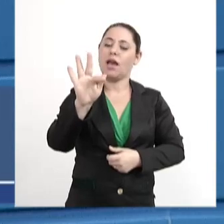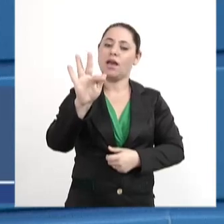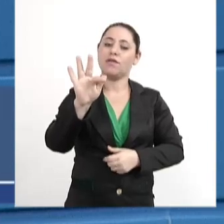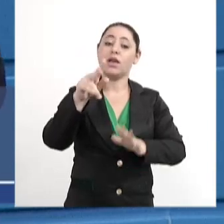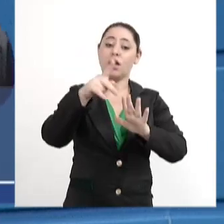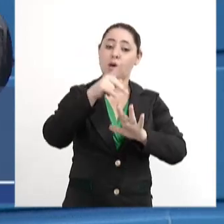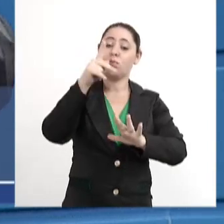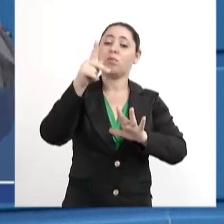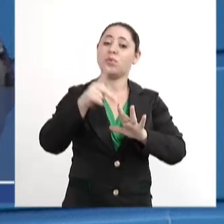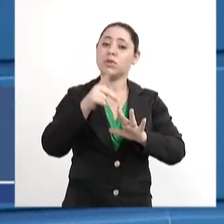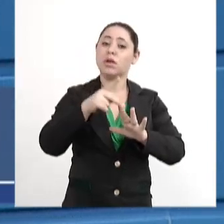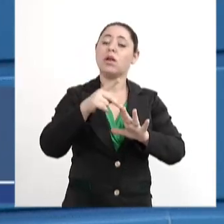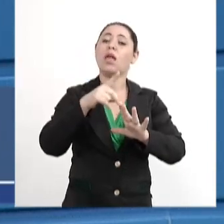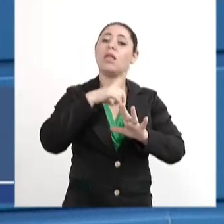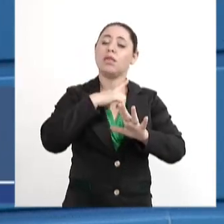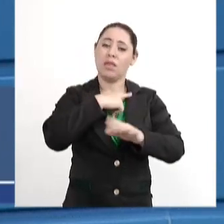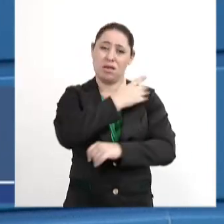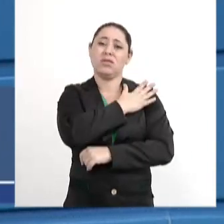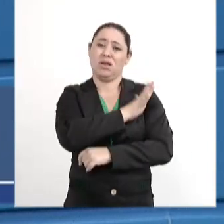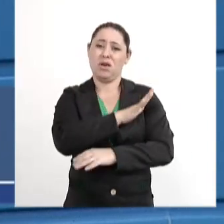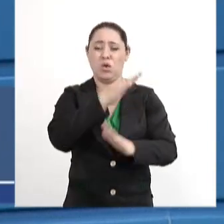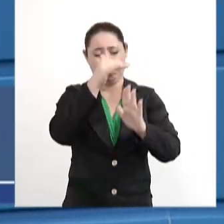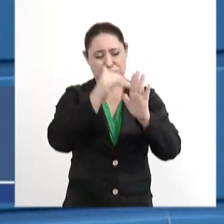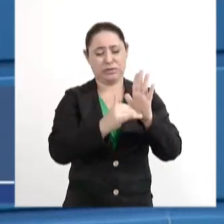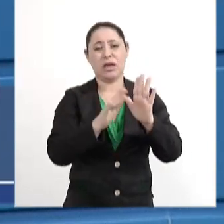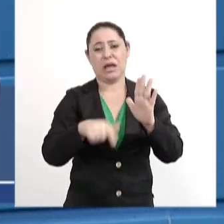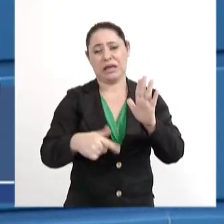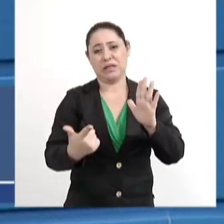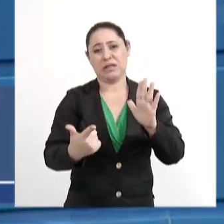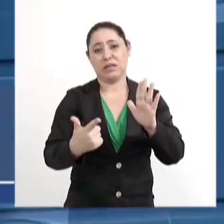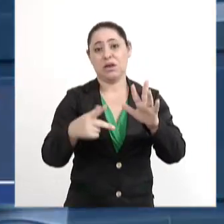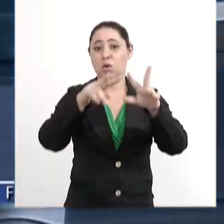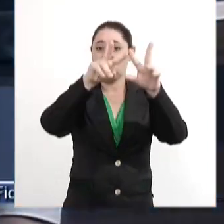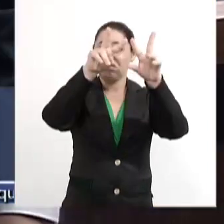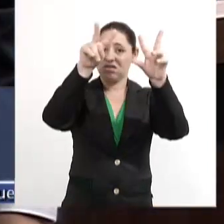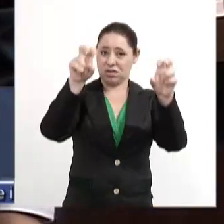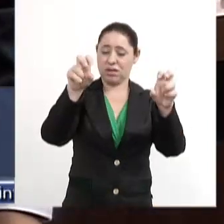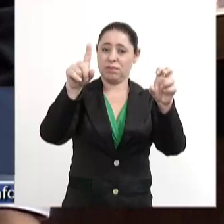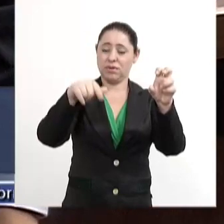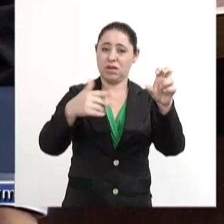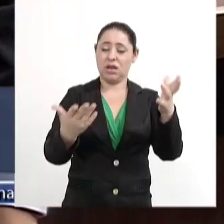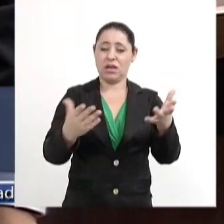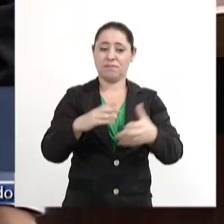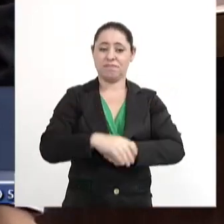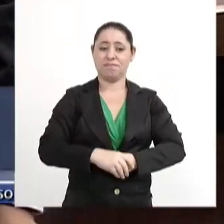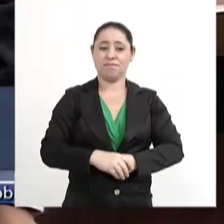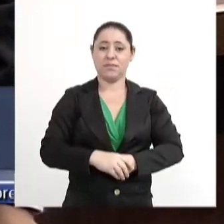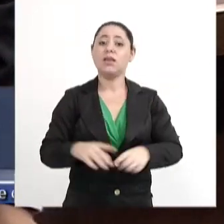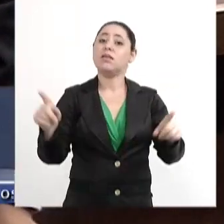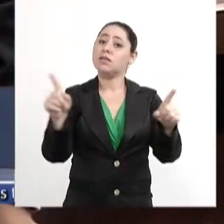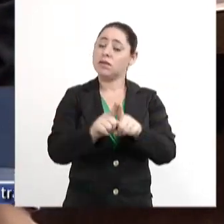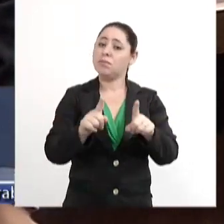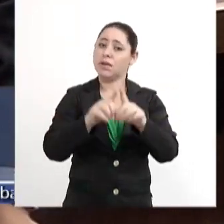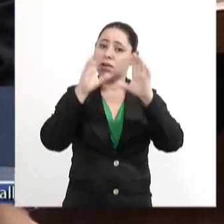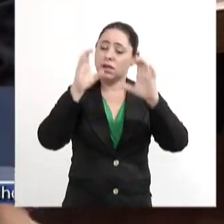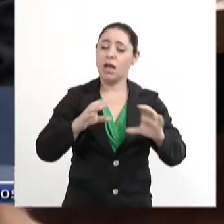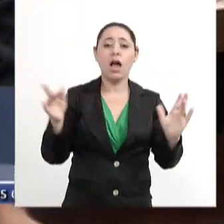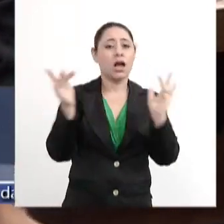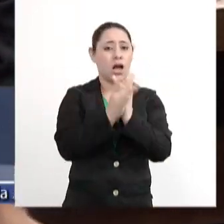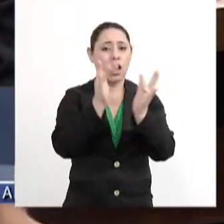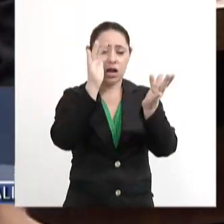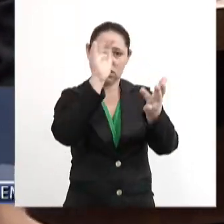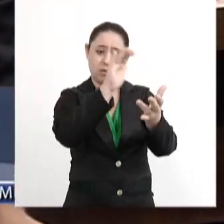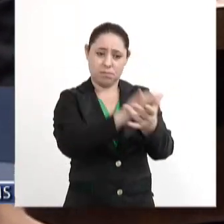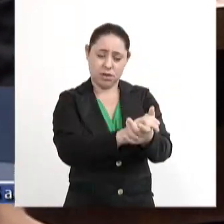a portaria realmente tem conteúdo discriminatório. Aliás, é um tema, até na área civil, a questão de casamento,